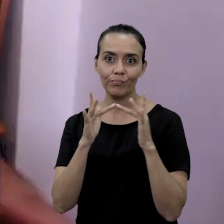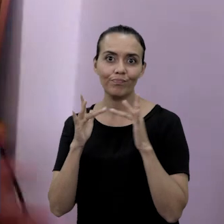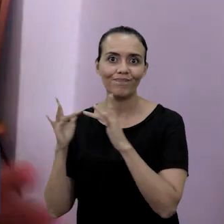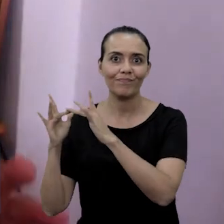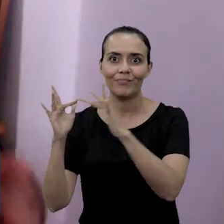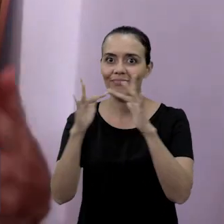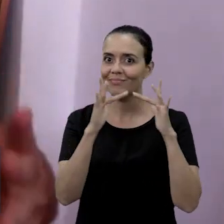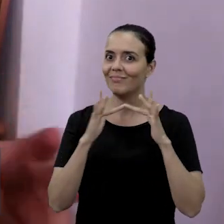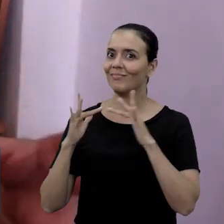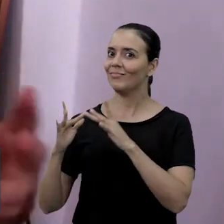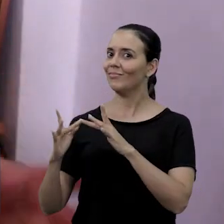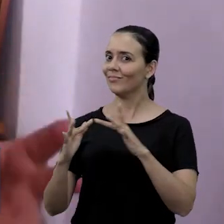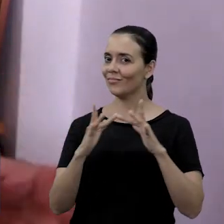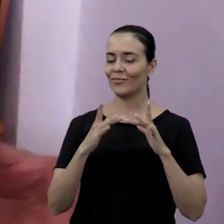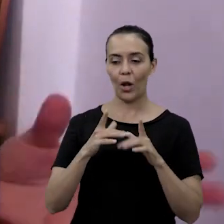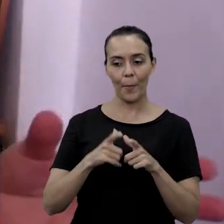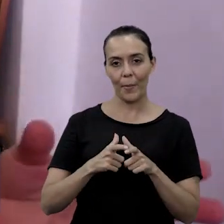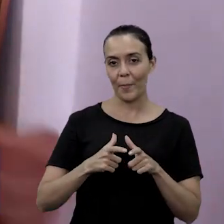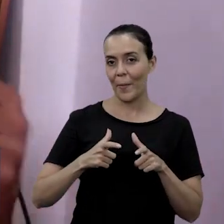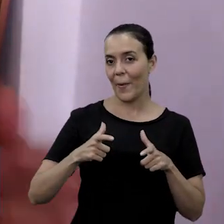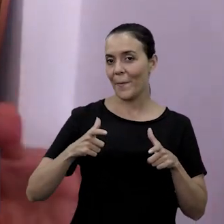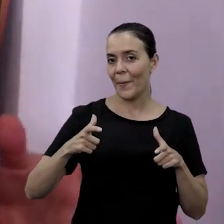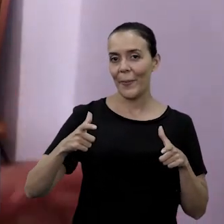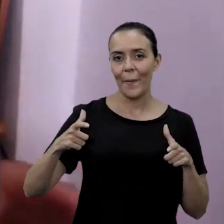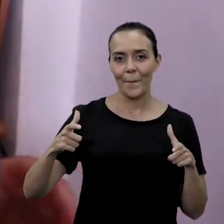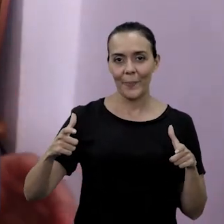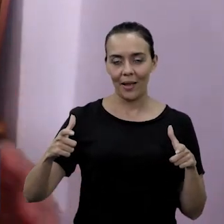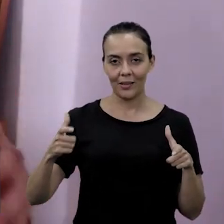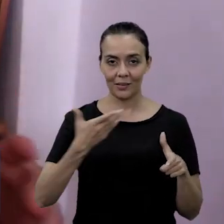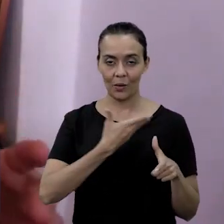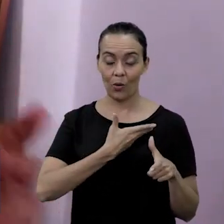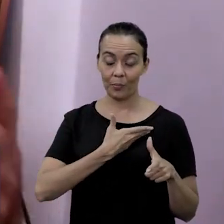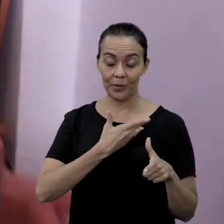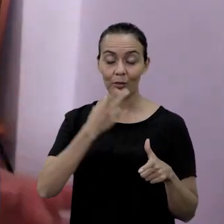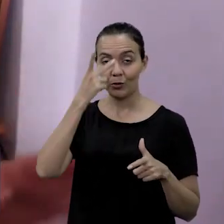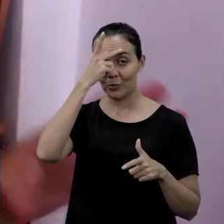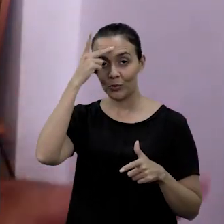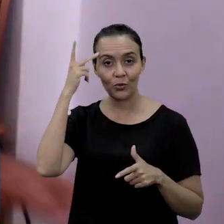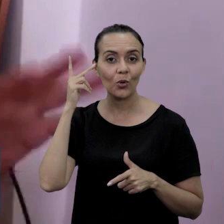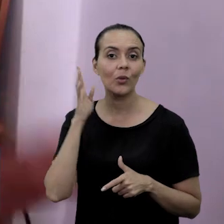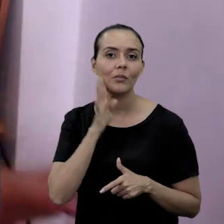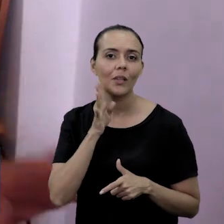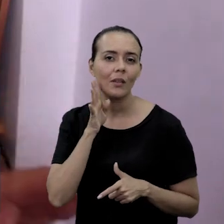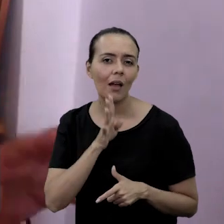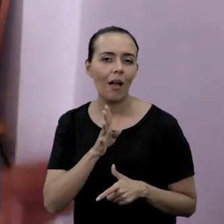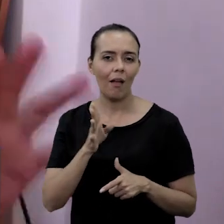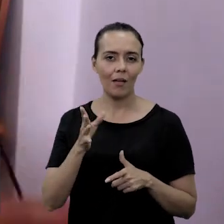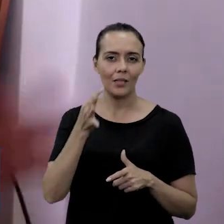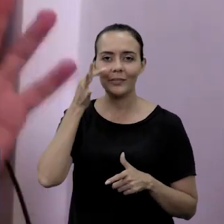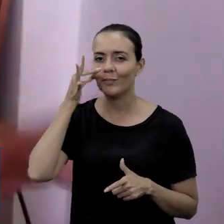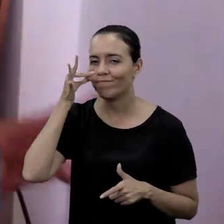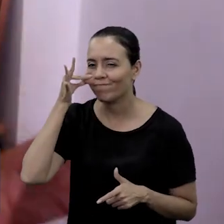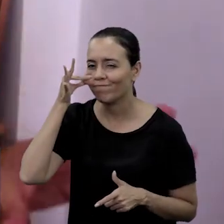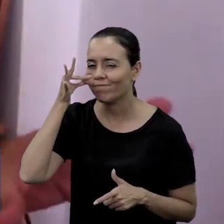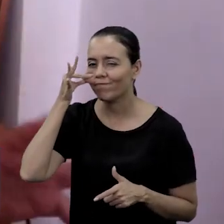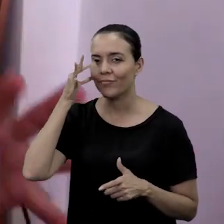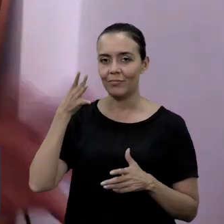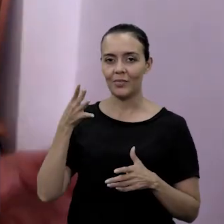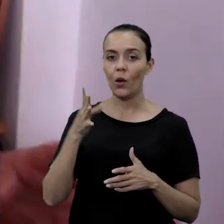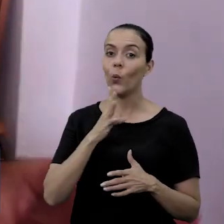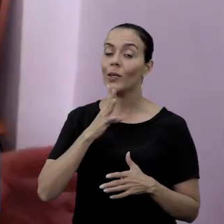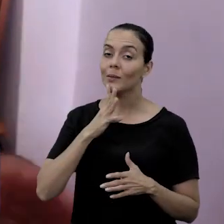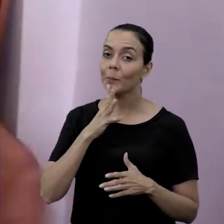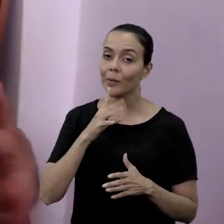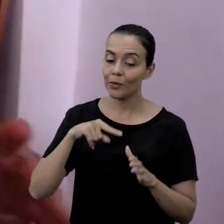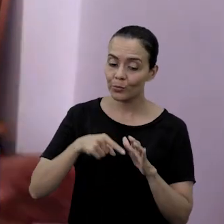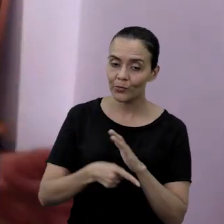né? A rede que você forma, criativa e prática ali, carne e osso,